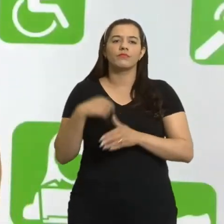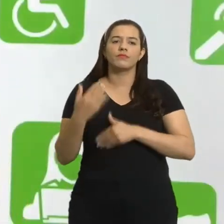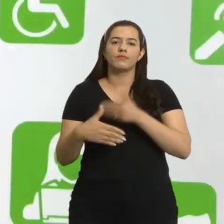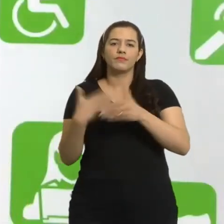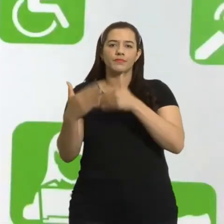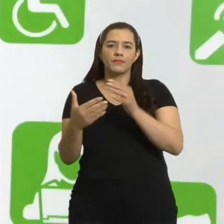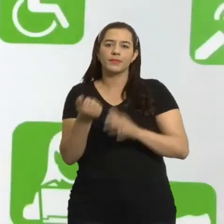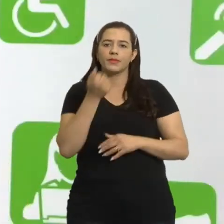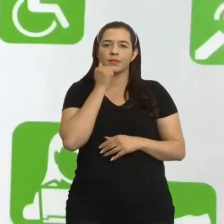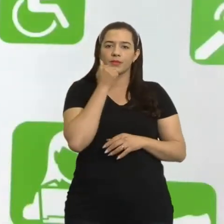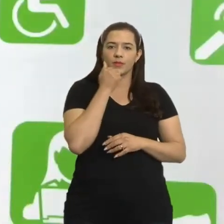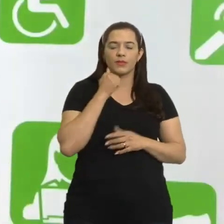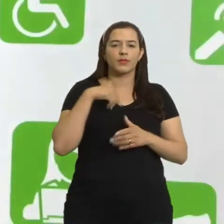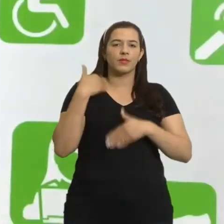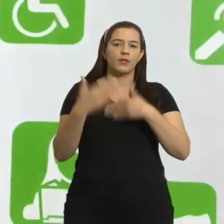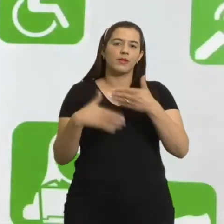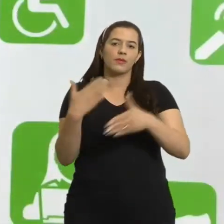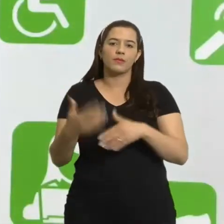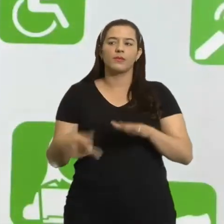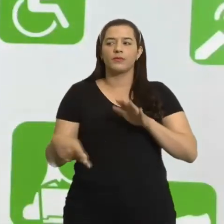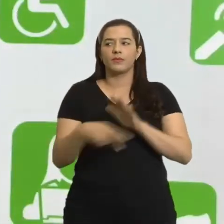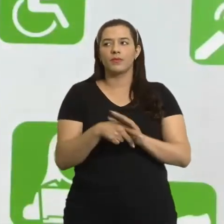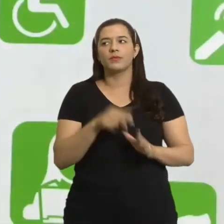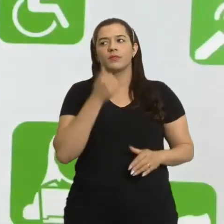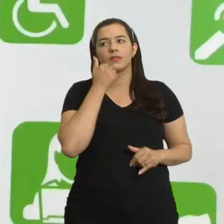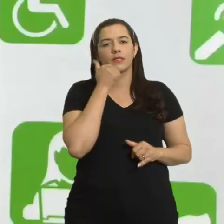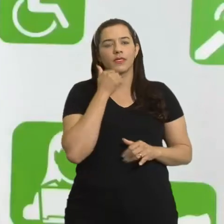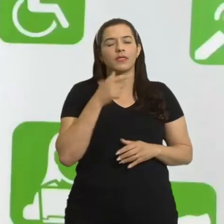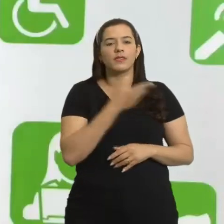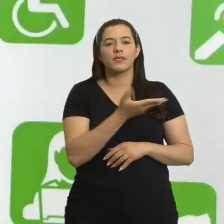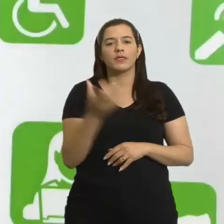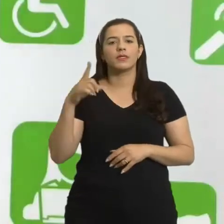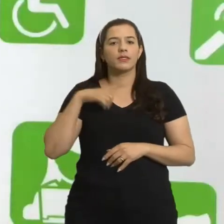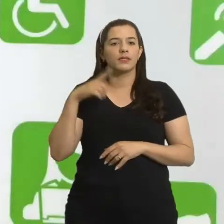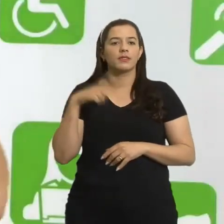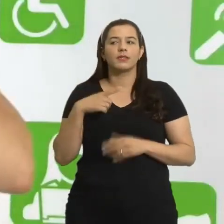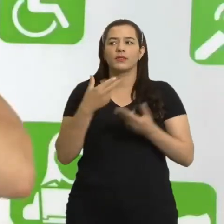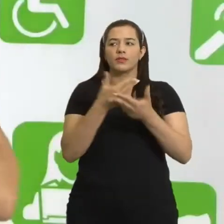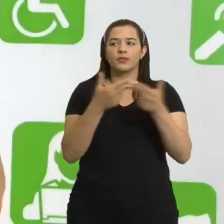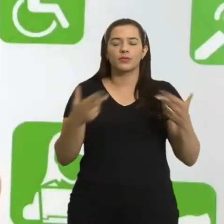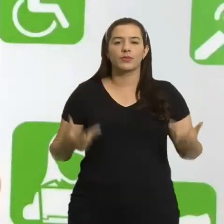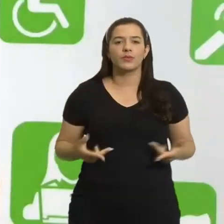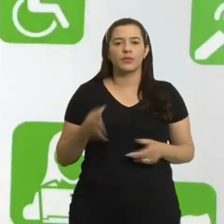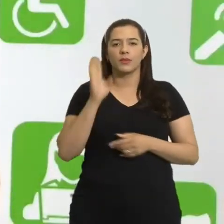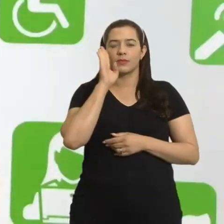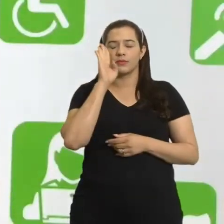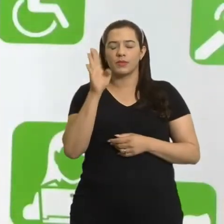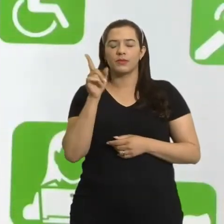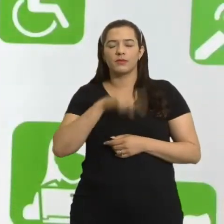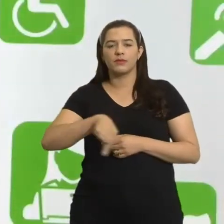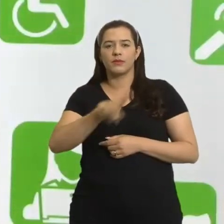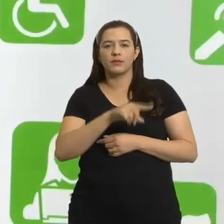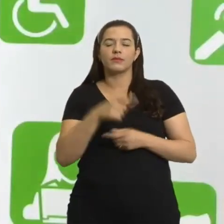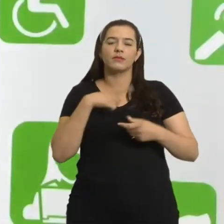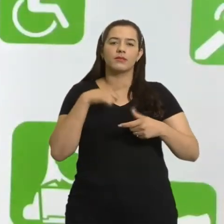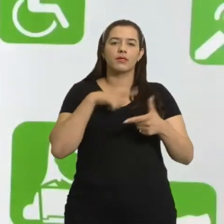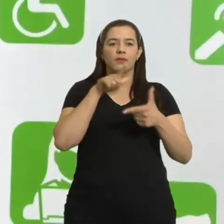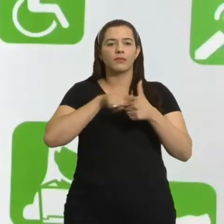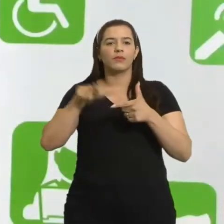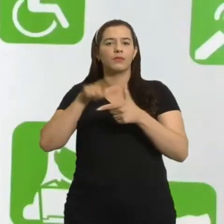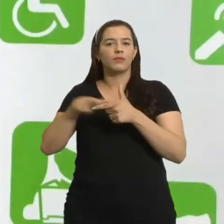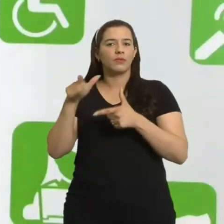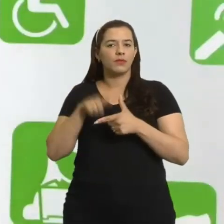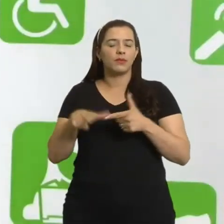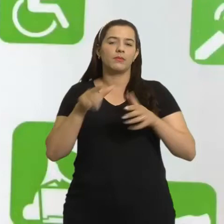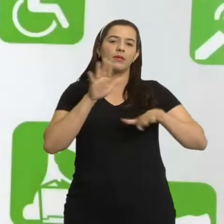ciência, as proposições científicas, elas trazem soluções específicas, soluções essas para problemas, às